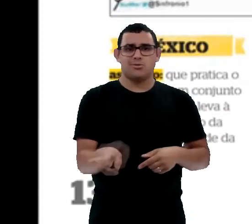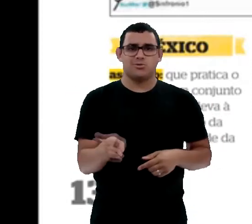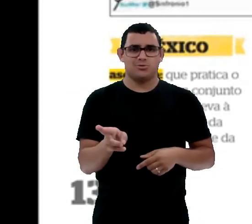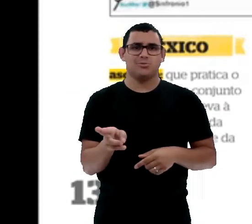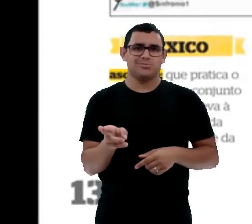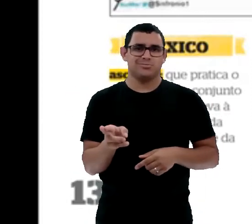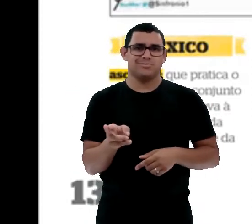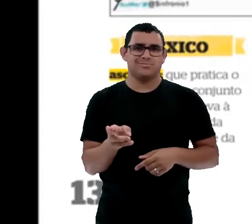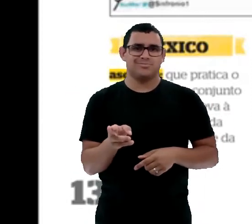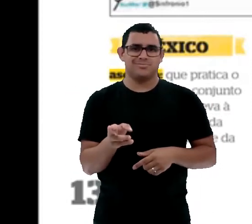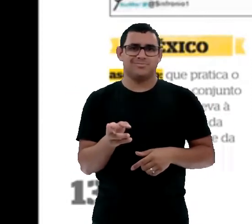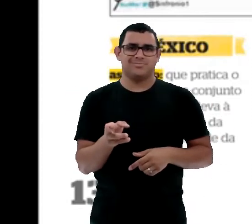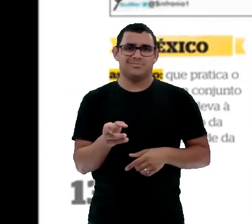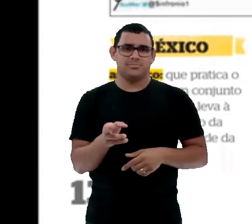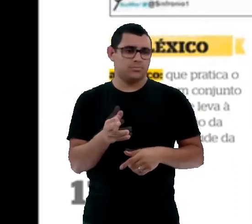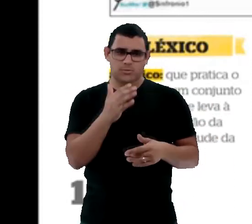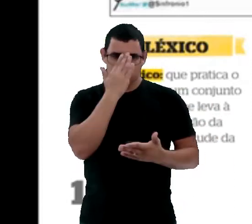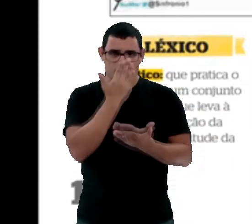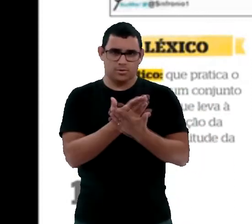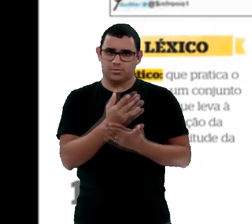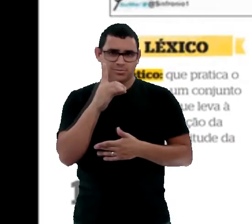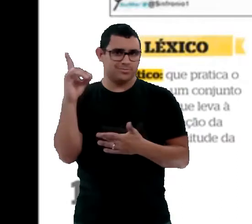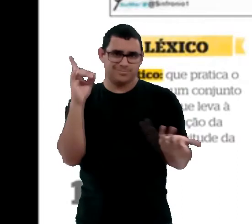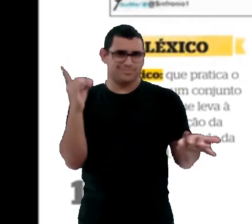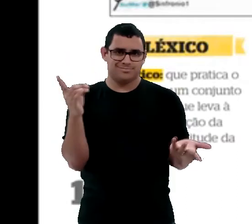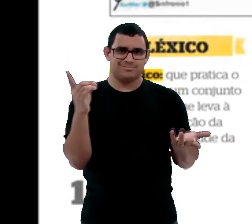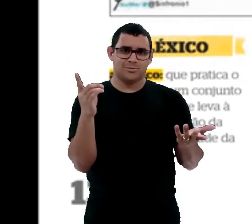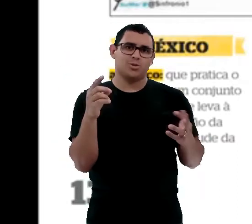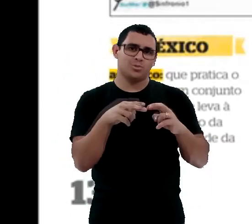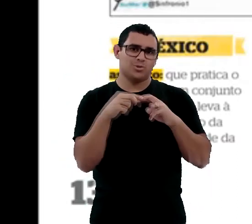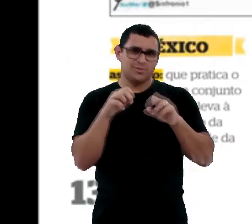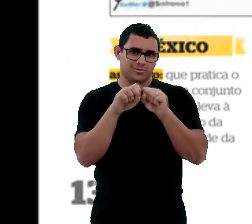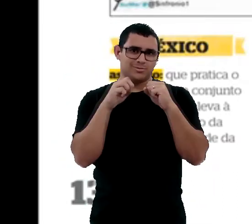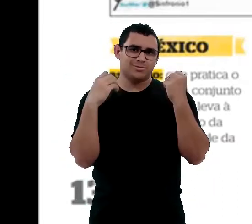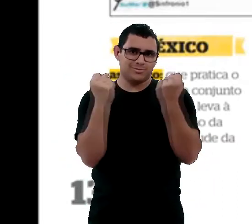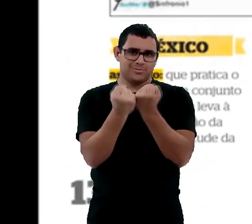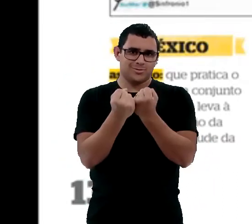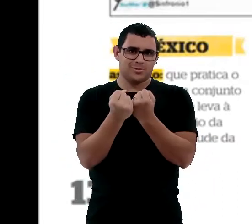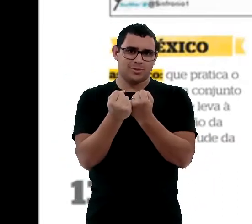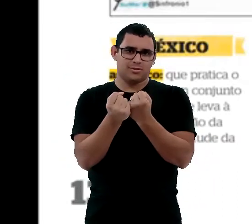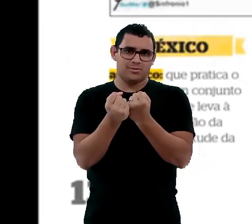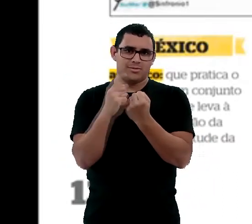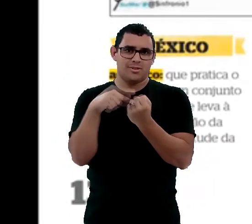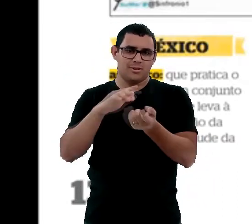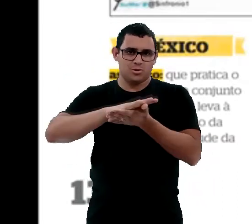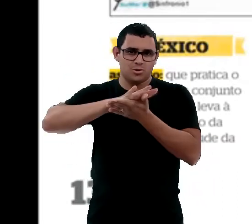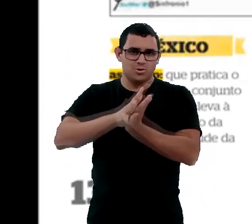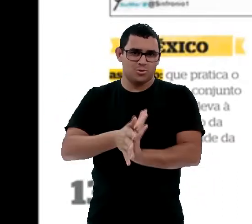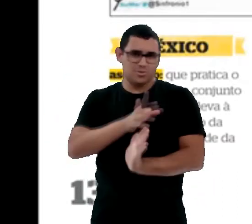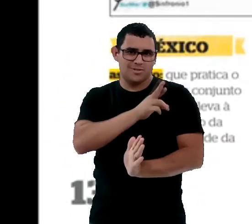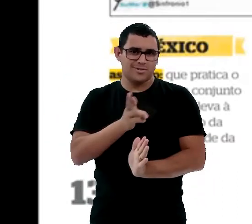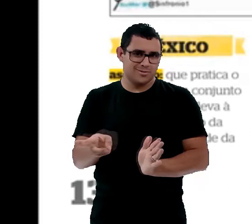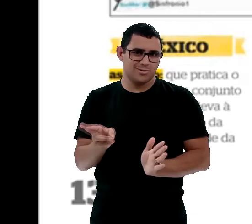capitalismo, é que o socialismo é totalmente anti-religioso,